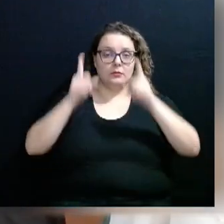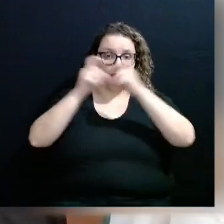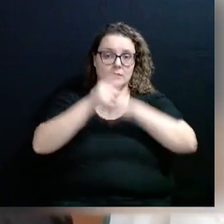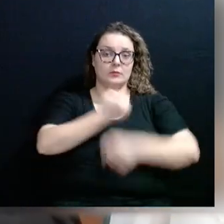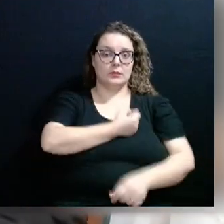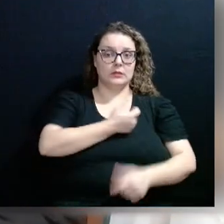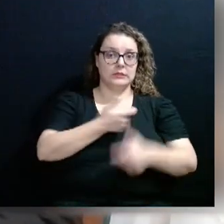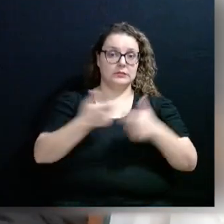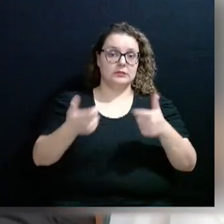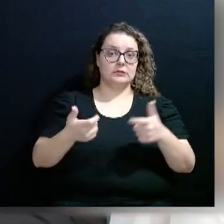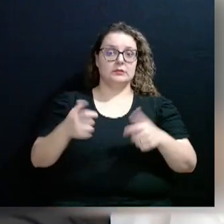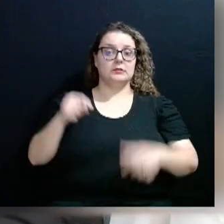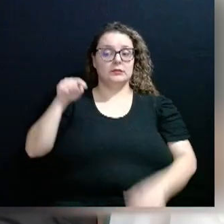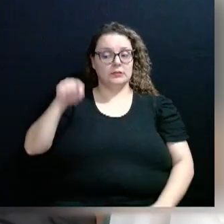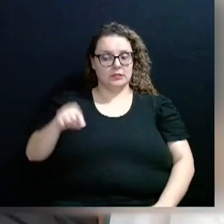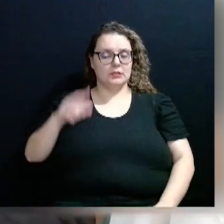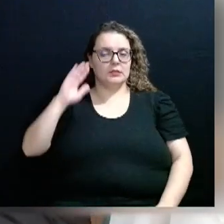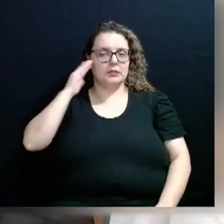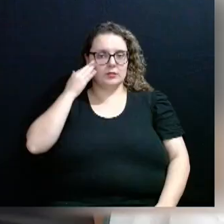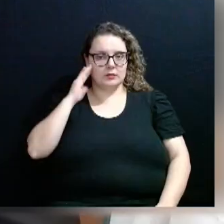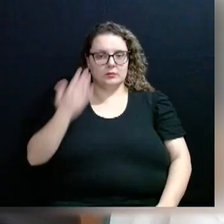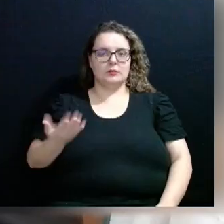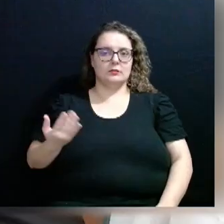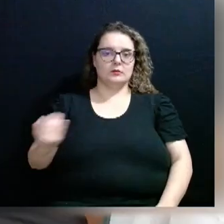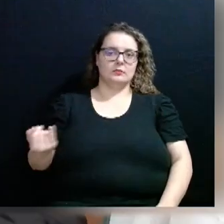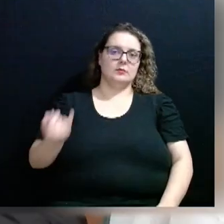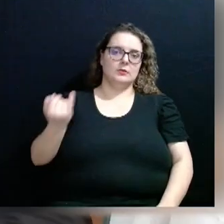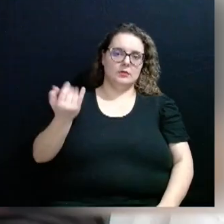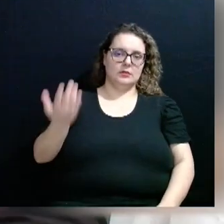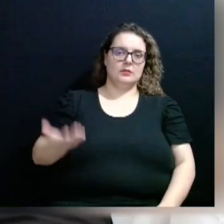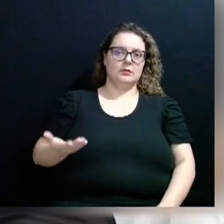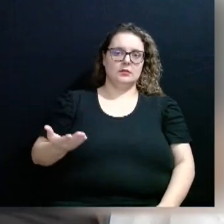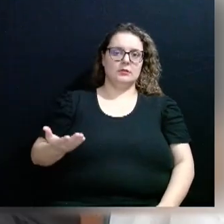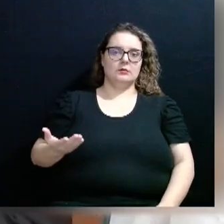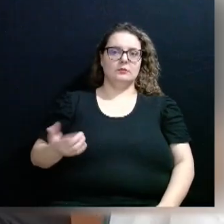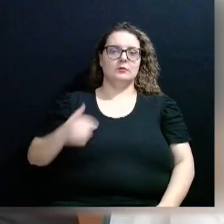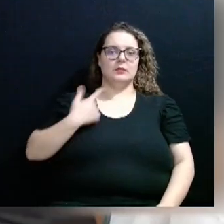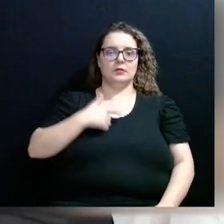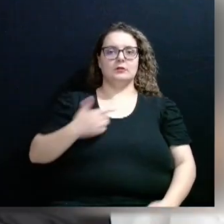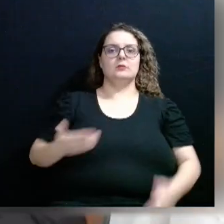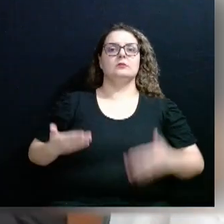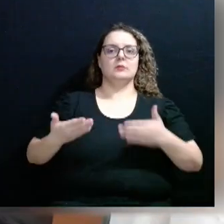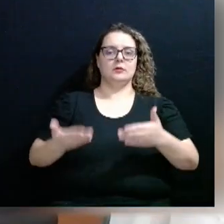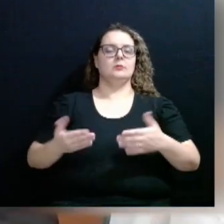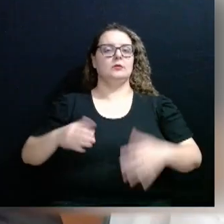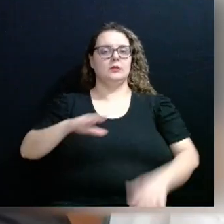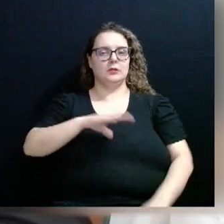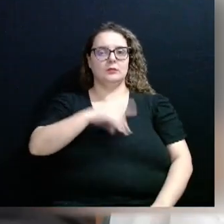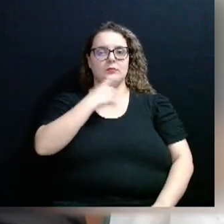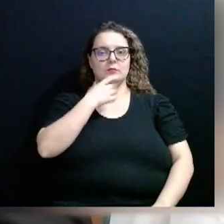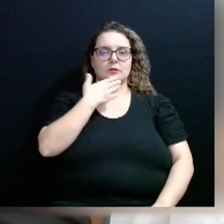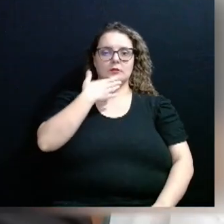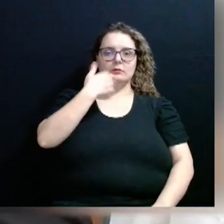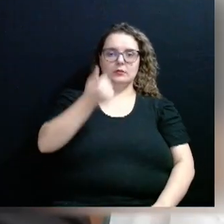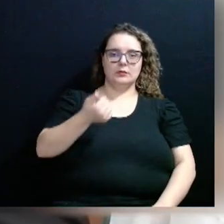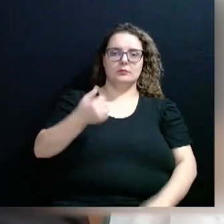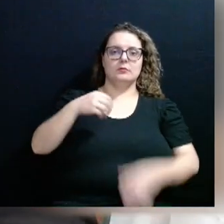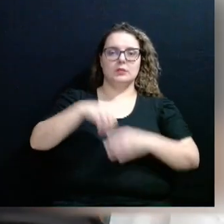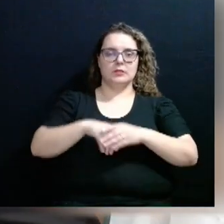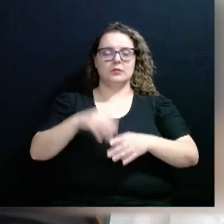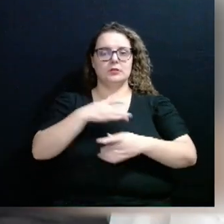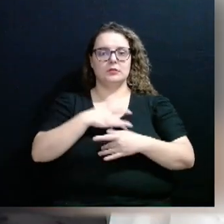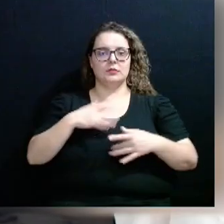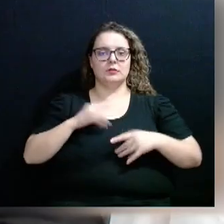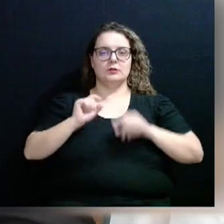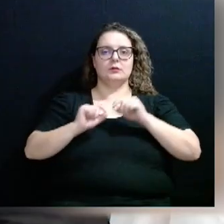aqui é importante que as pessoas entendam essa relevância para a gente trazer para Campinas as melhorias dentro da saúde e o que precisa ser melhorado. Acho